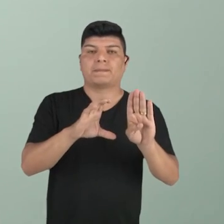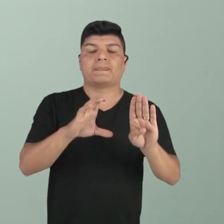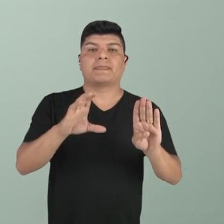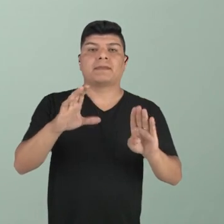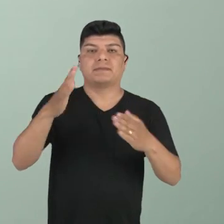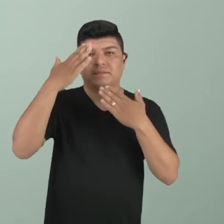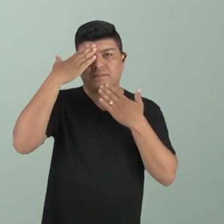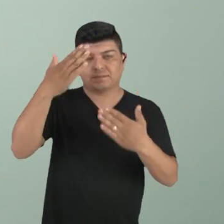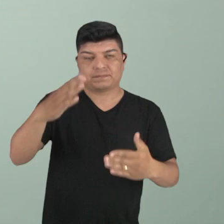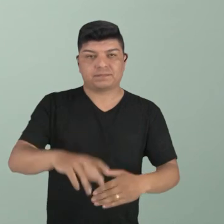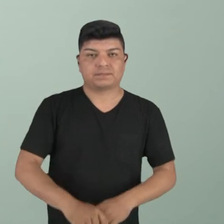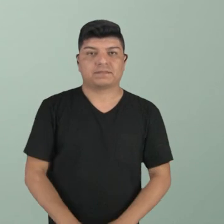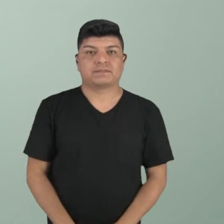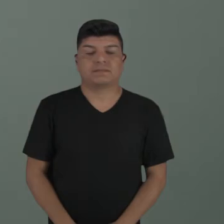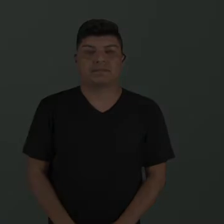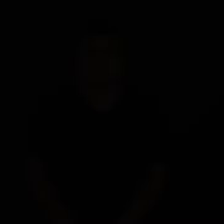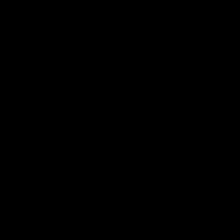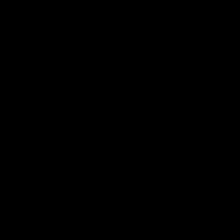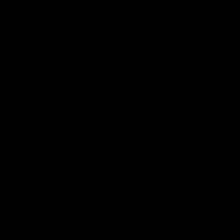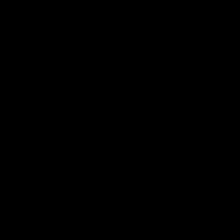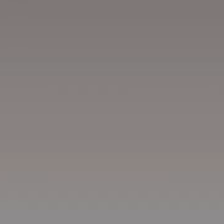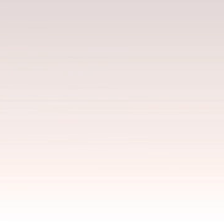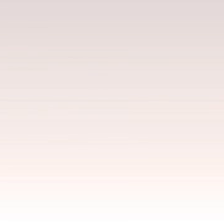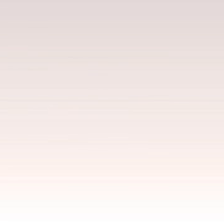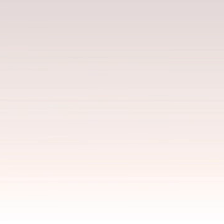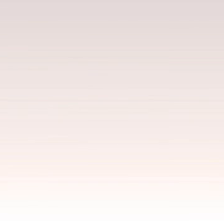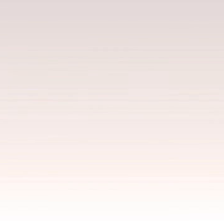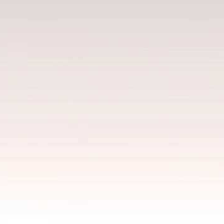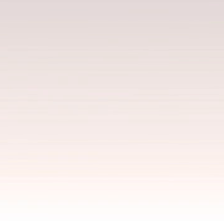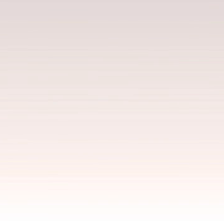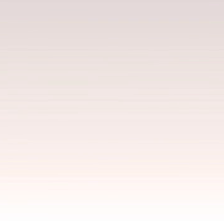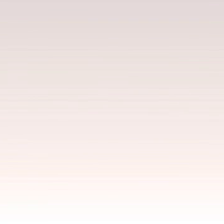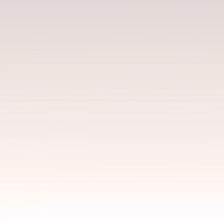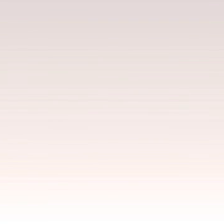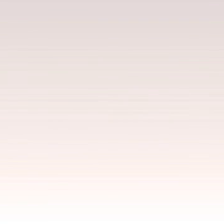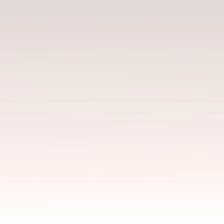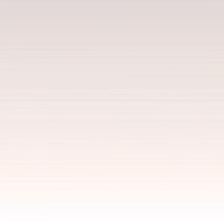plataforma e Duque obrigada E aí